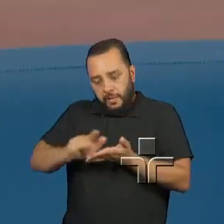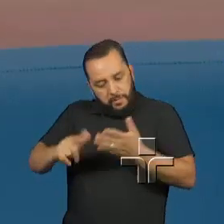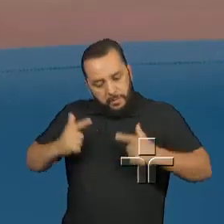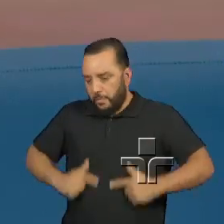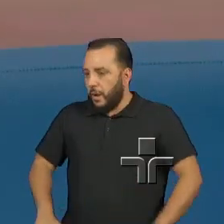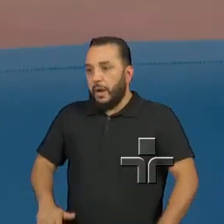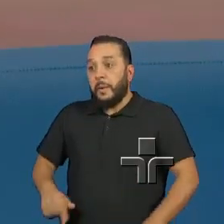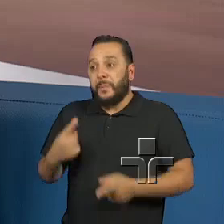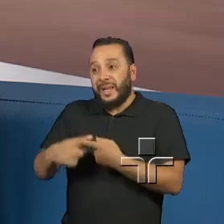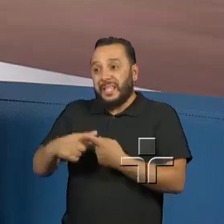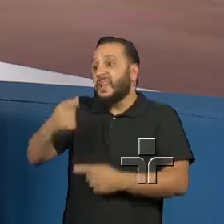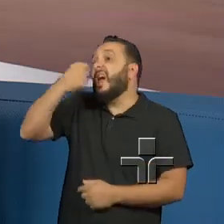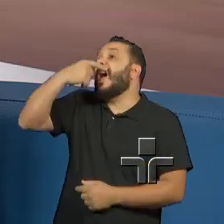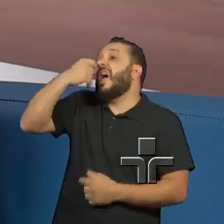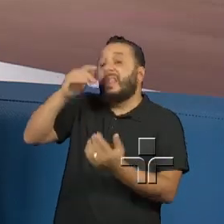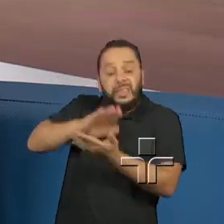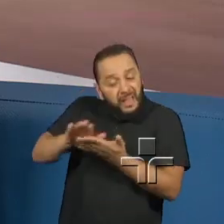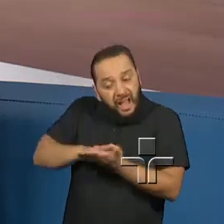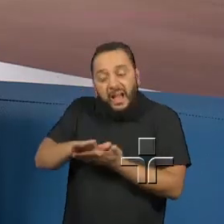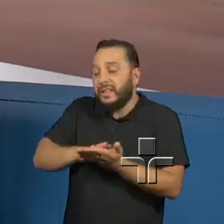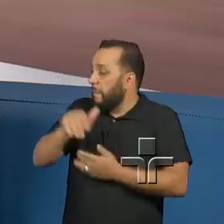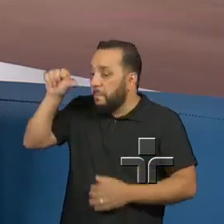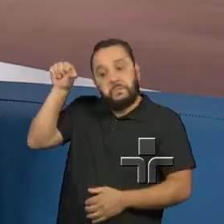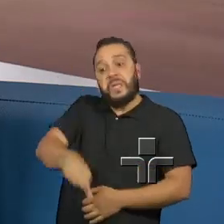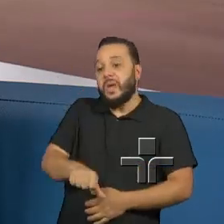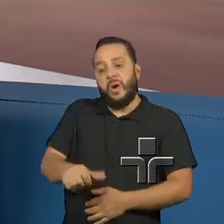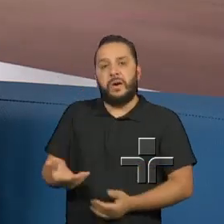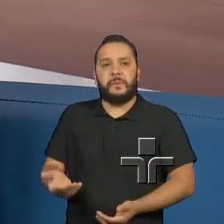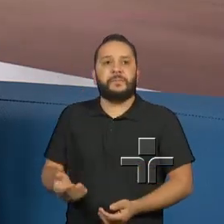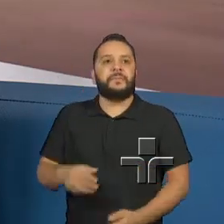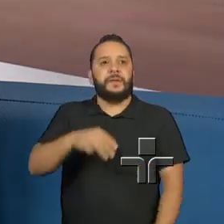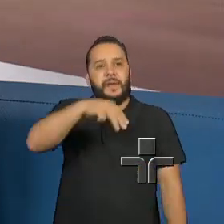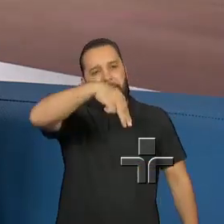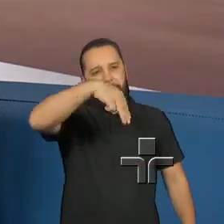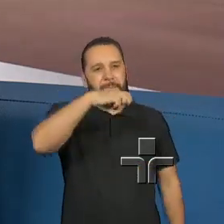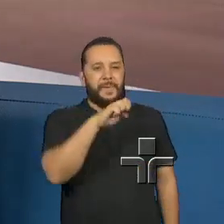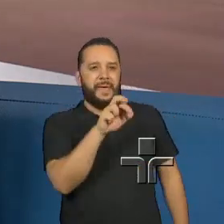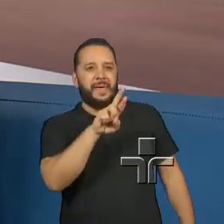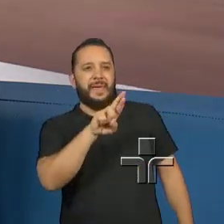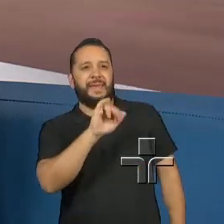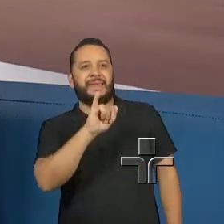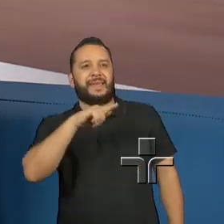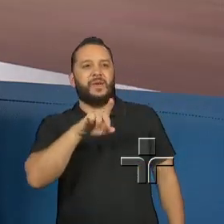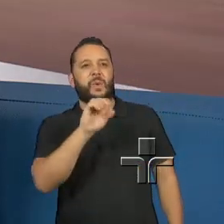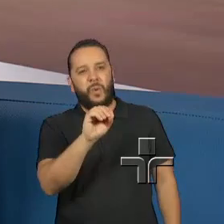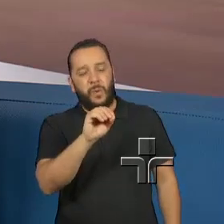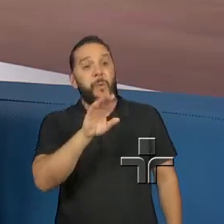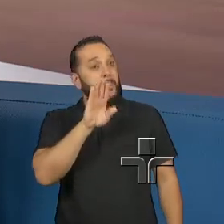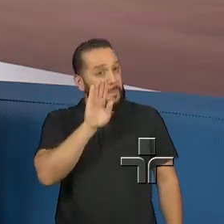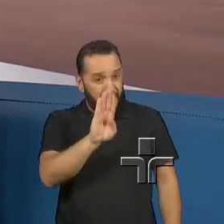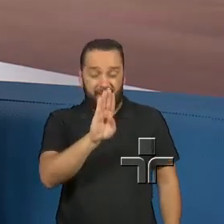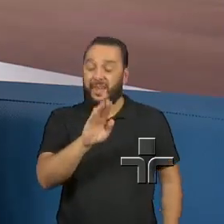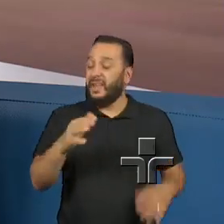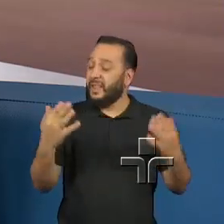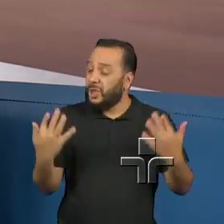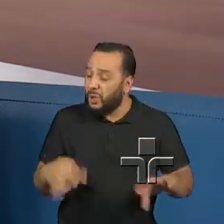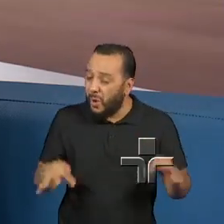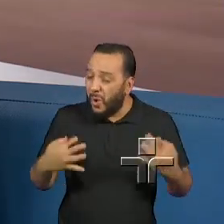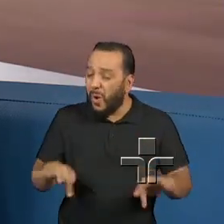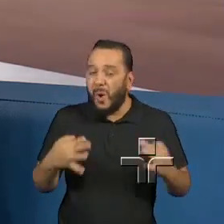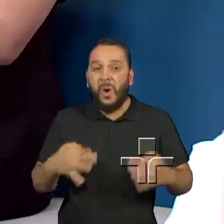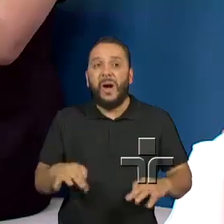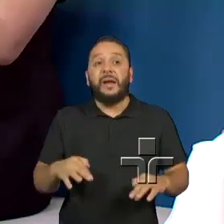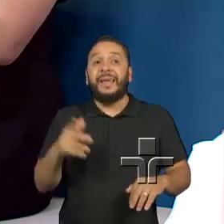vamos dar essa vacina. Mas aí ele não teve nada. E a meningo B, que também é uma... Ela é bem chatinha, ela dói. E depois ele andava